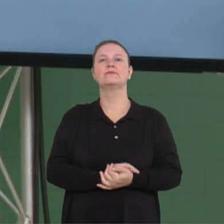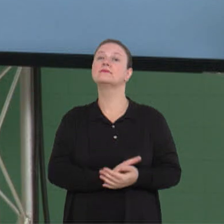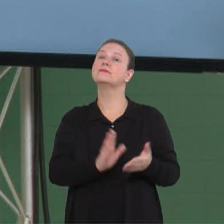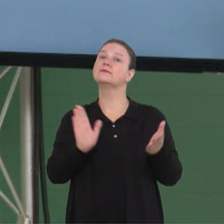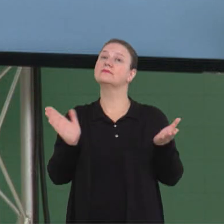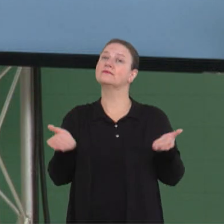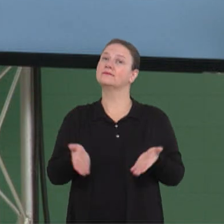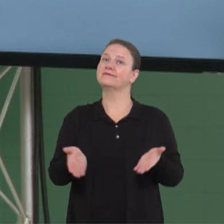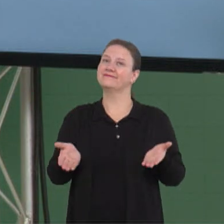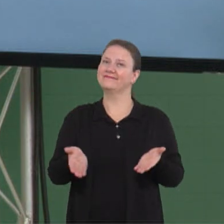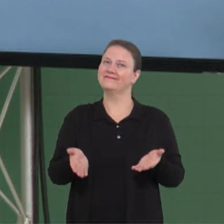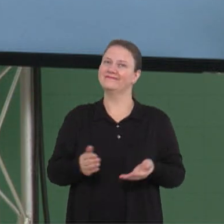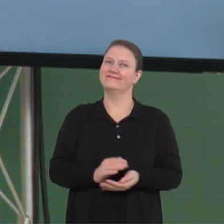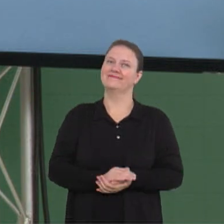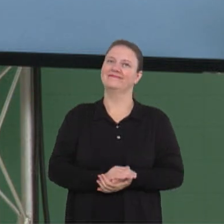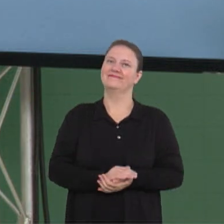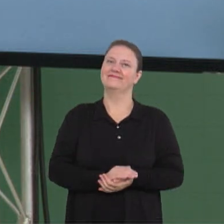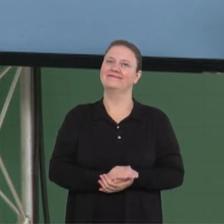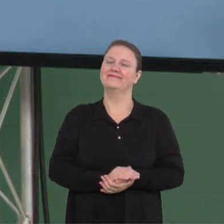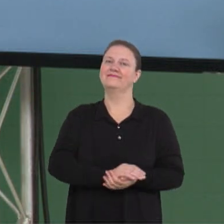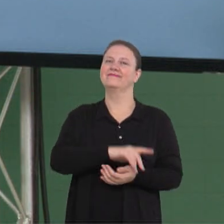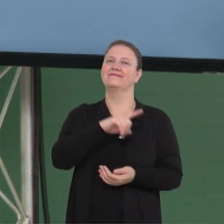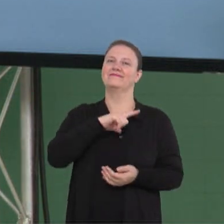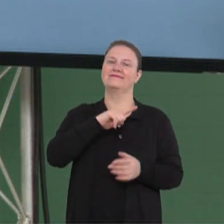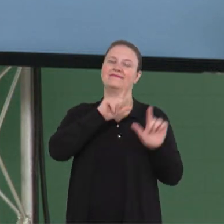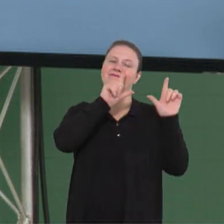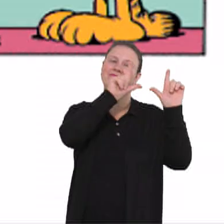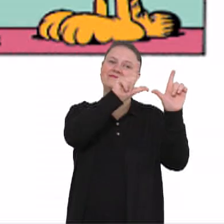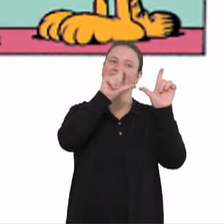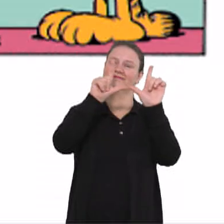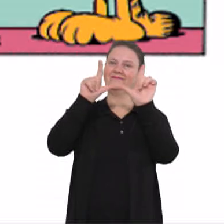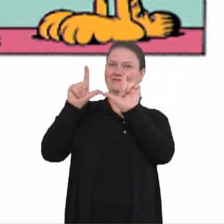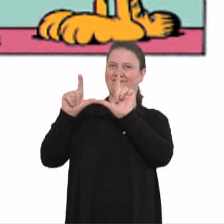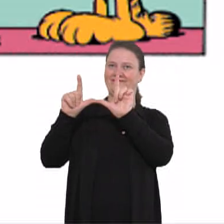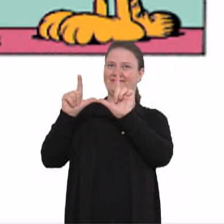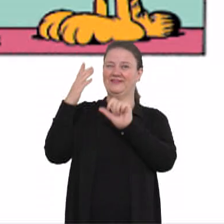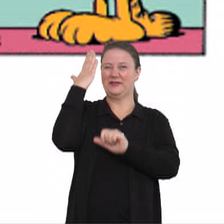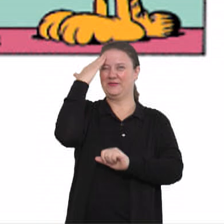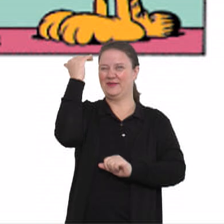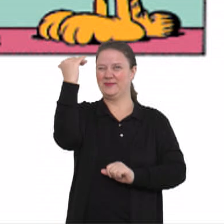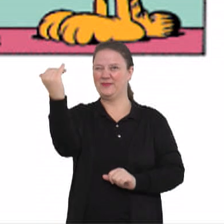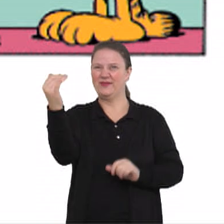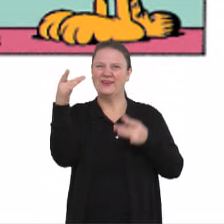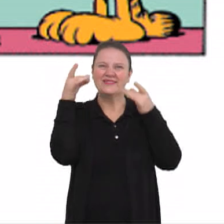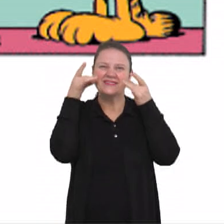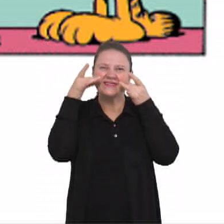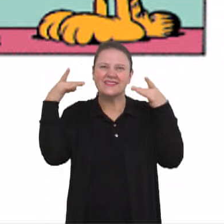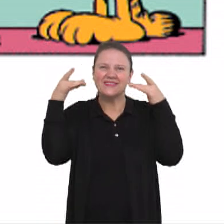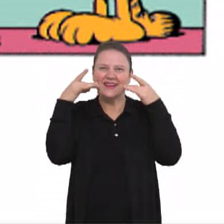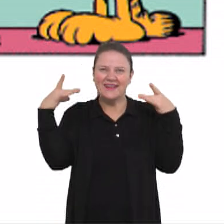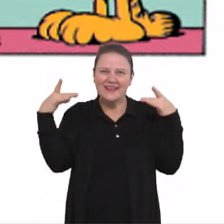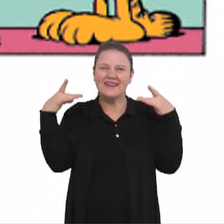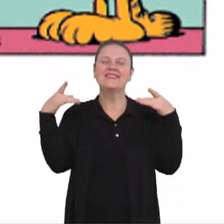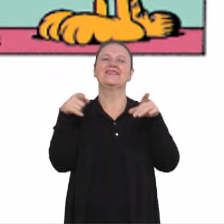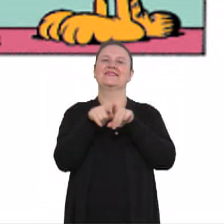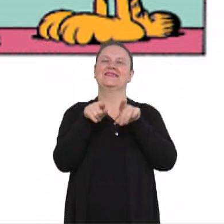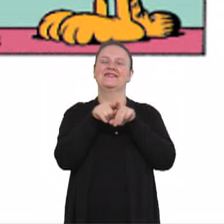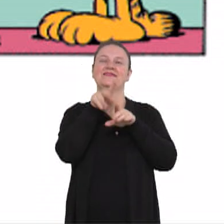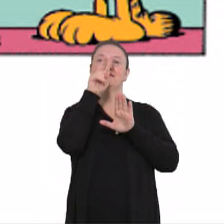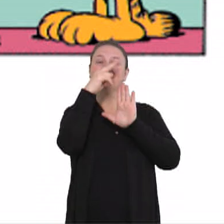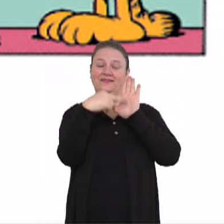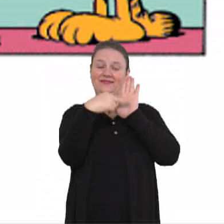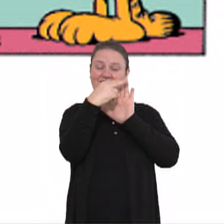bom agora que eu coloquei uma tirinha do famosíssimo garfield tá vamos ler juntos